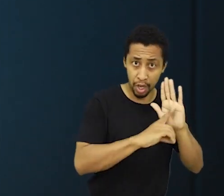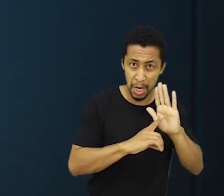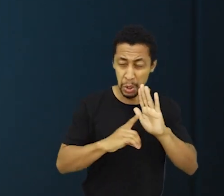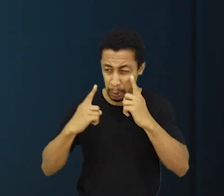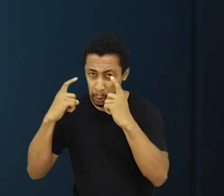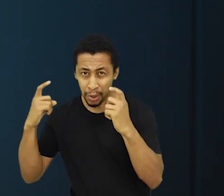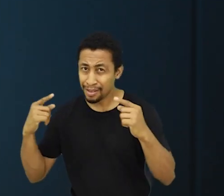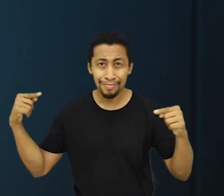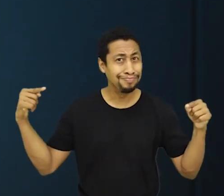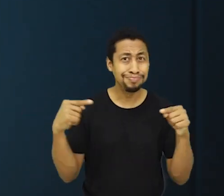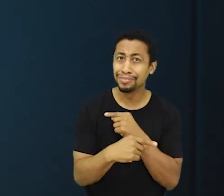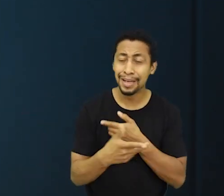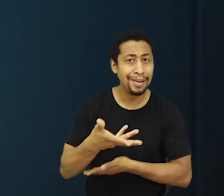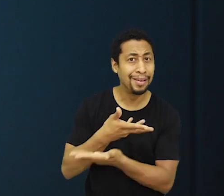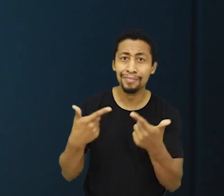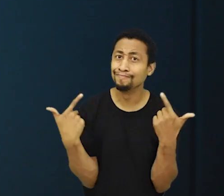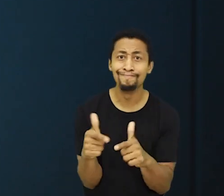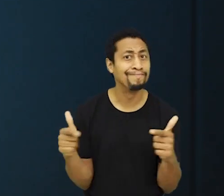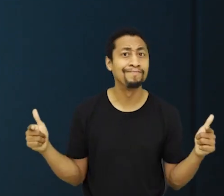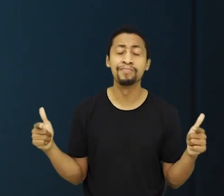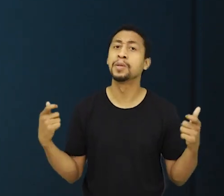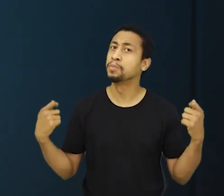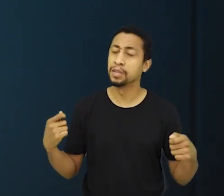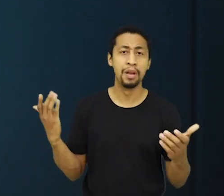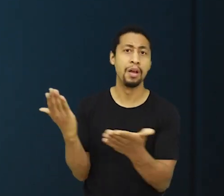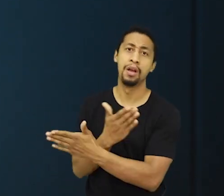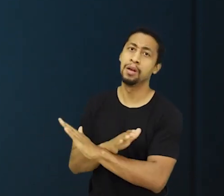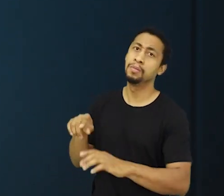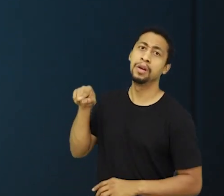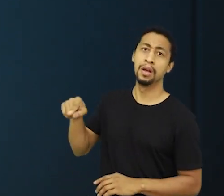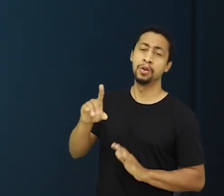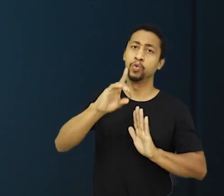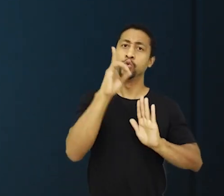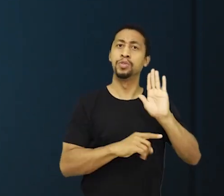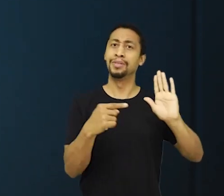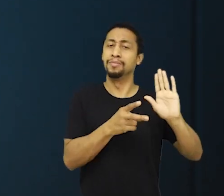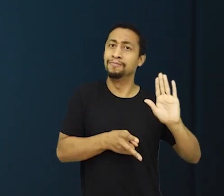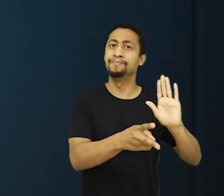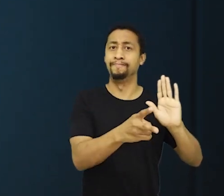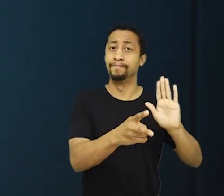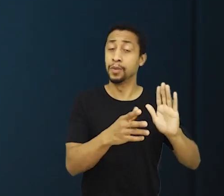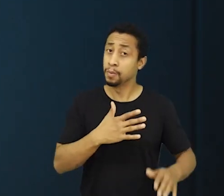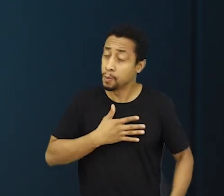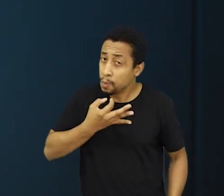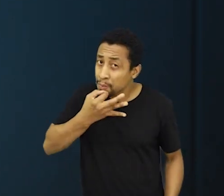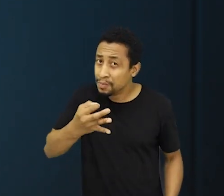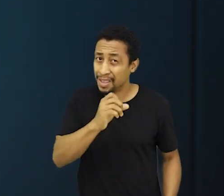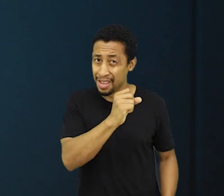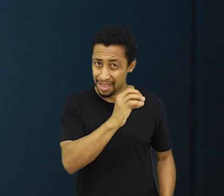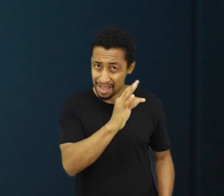cortado o mundo da violência pelo mundo do direito. o que o Supremo fez, na minha humilde